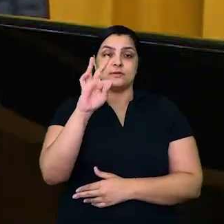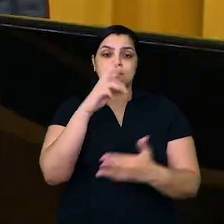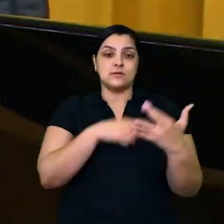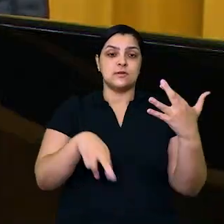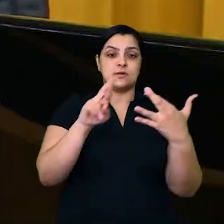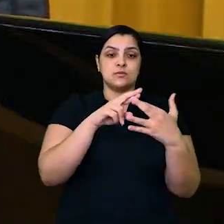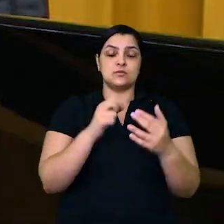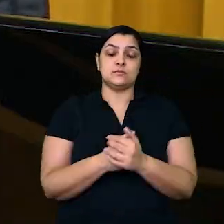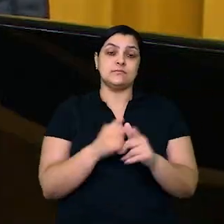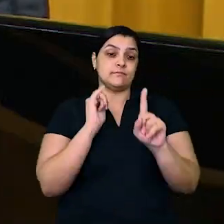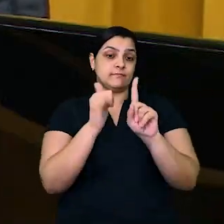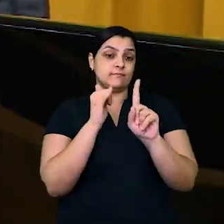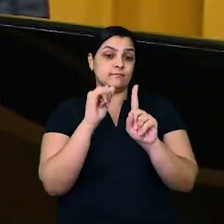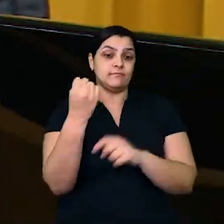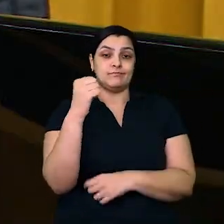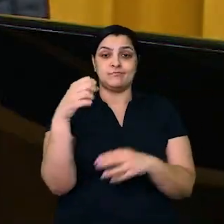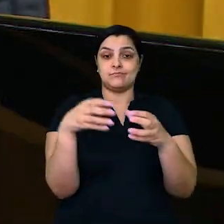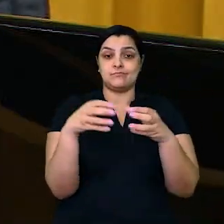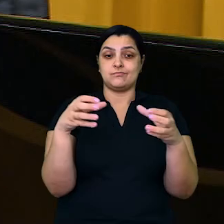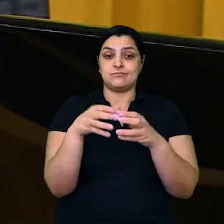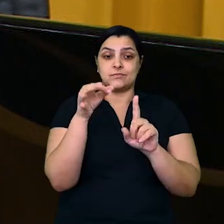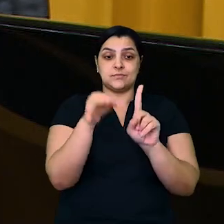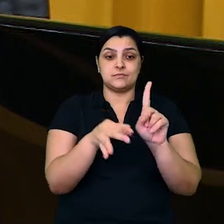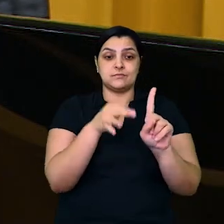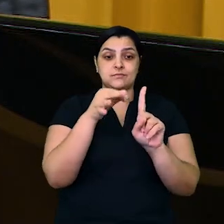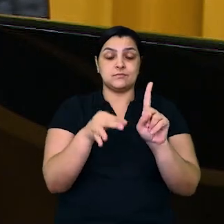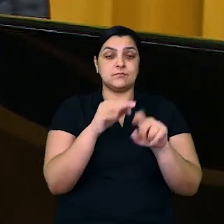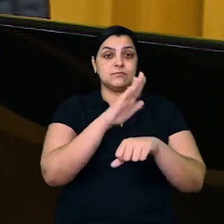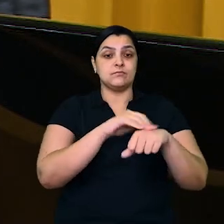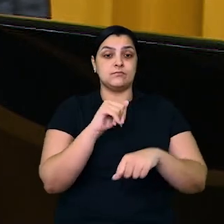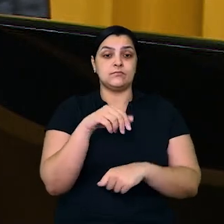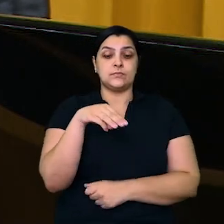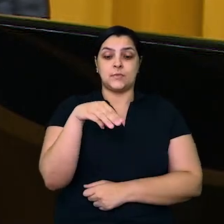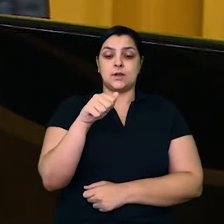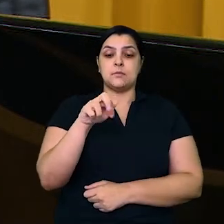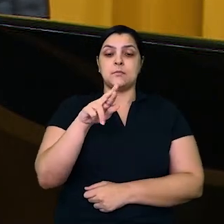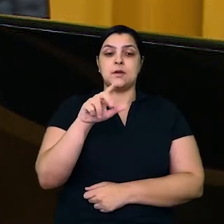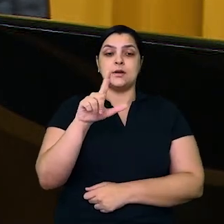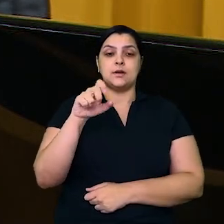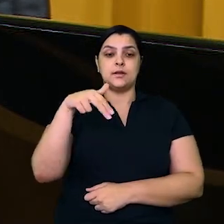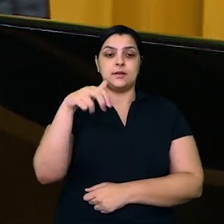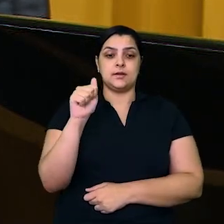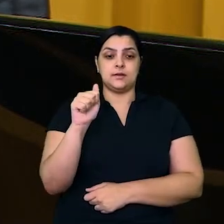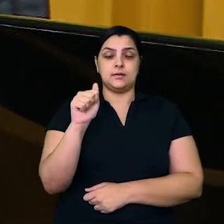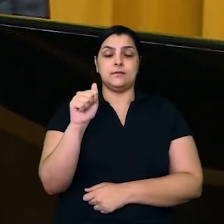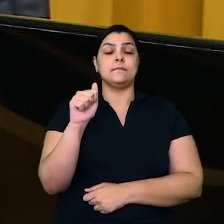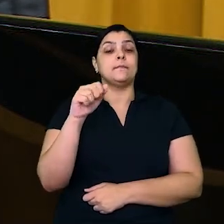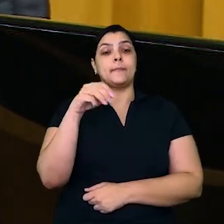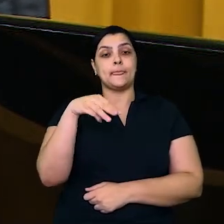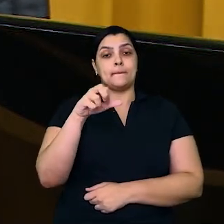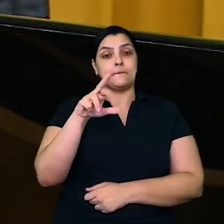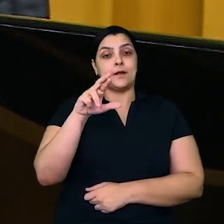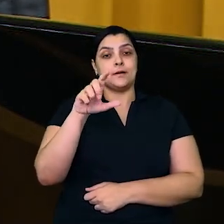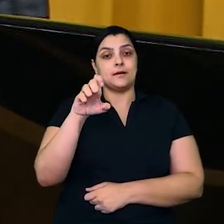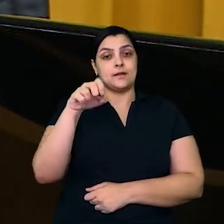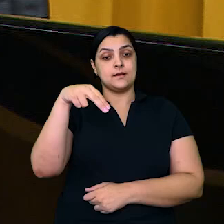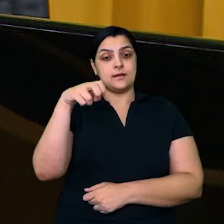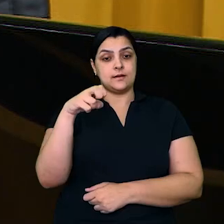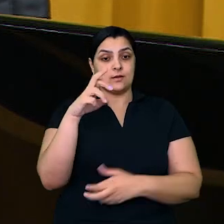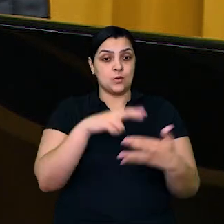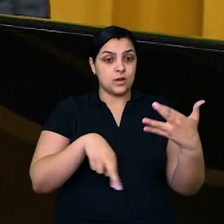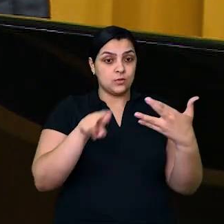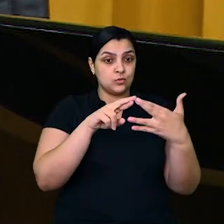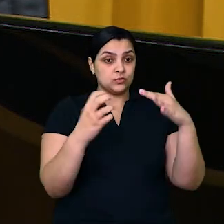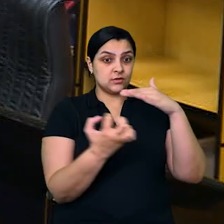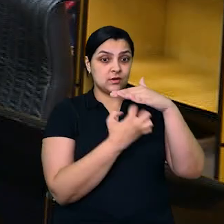A relatora do agravo, na 8ª turma, desembargadora convocada Marlene Sugimatsu, concluiu que o recurso